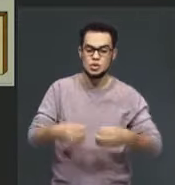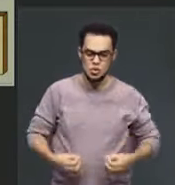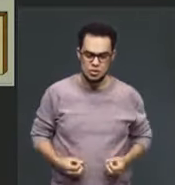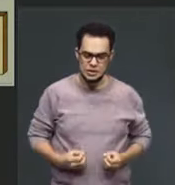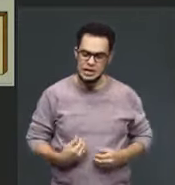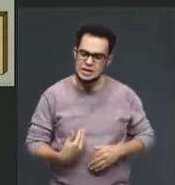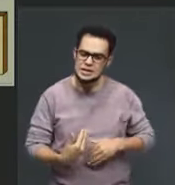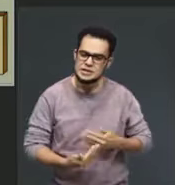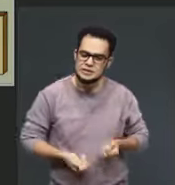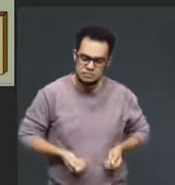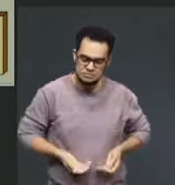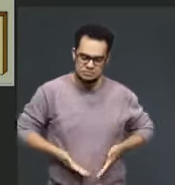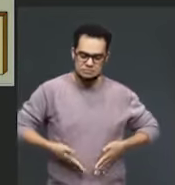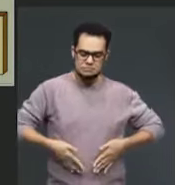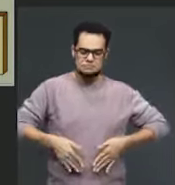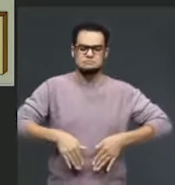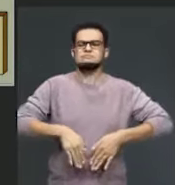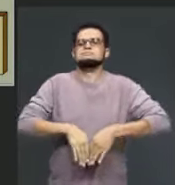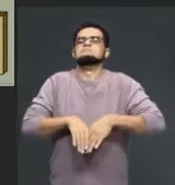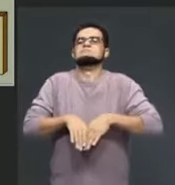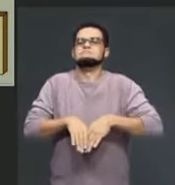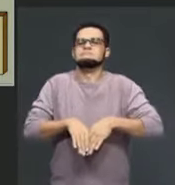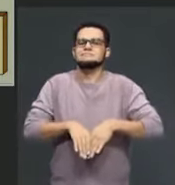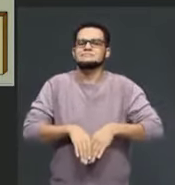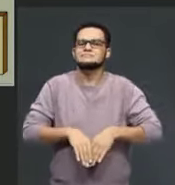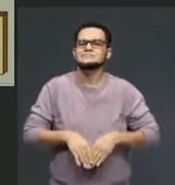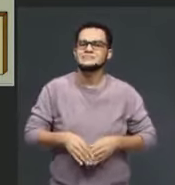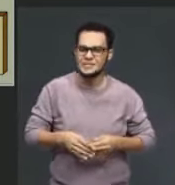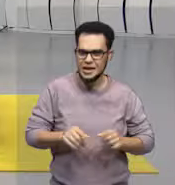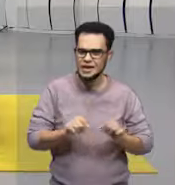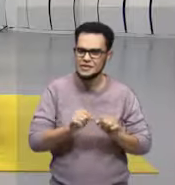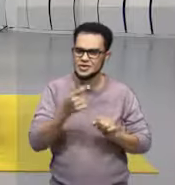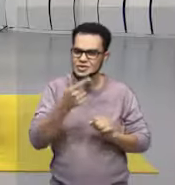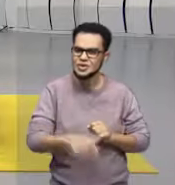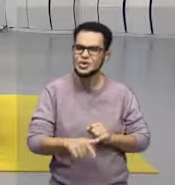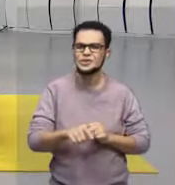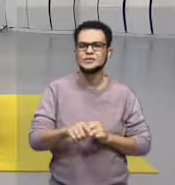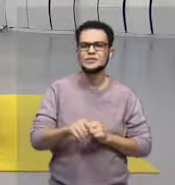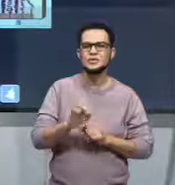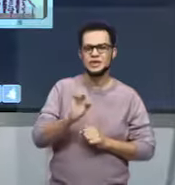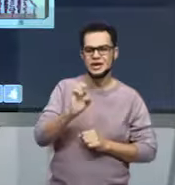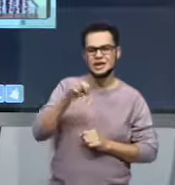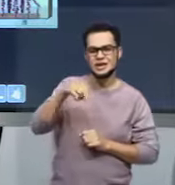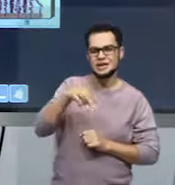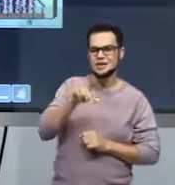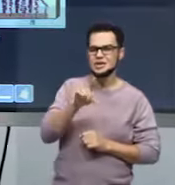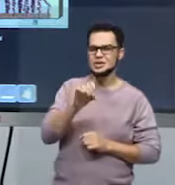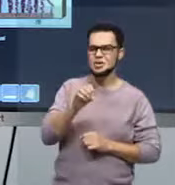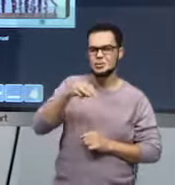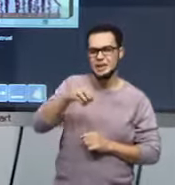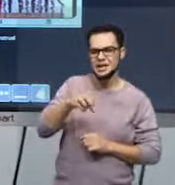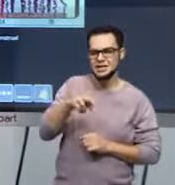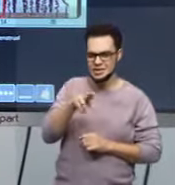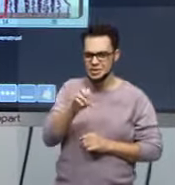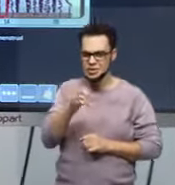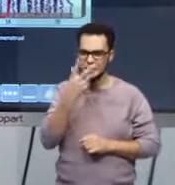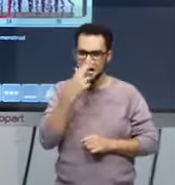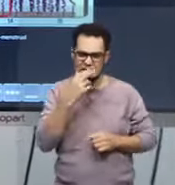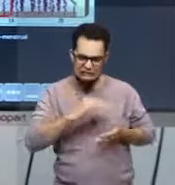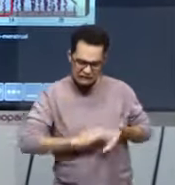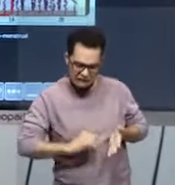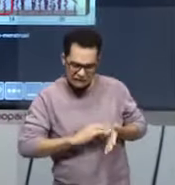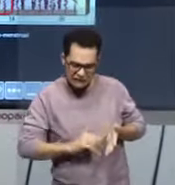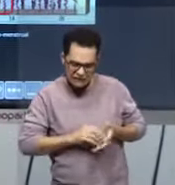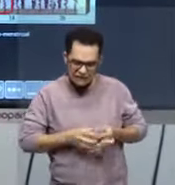novo a parede do útero. Olha, reconstruir o endométrio. Então, na primeira fase, que é de crescimento, eu vou